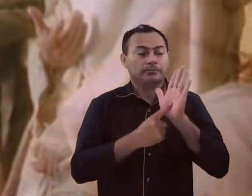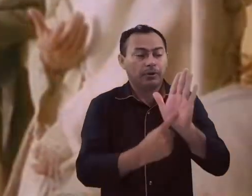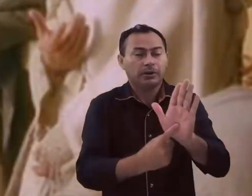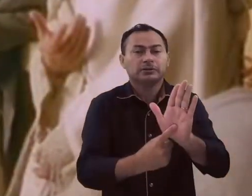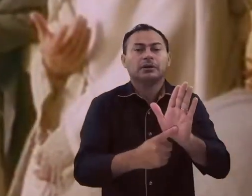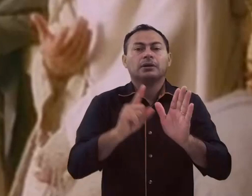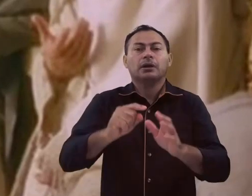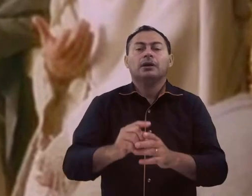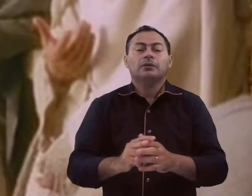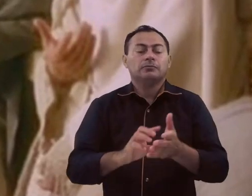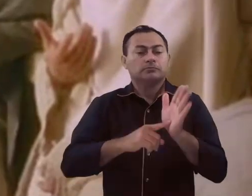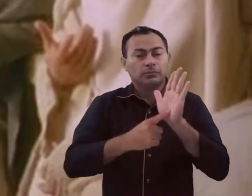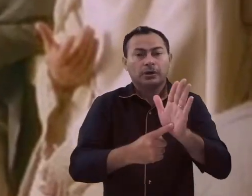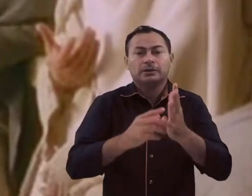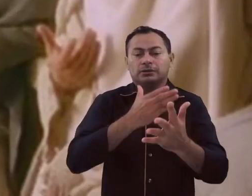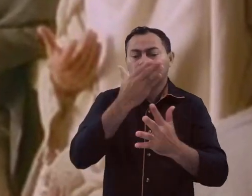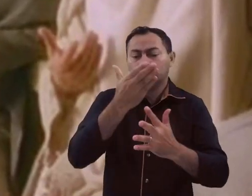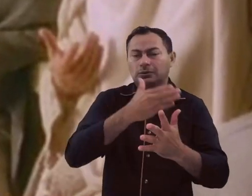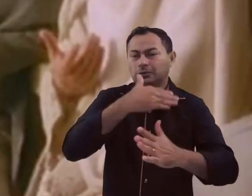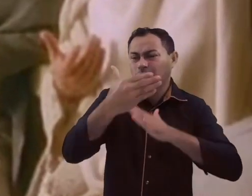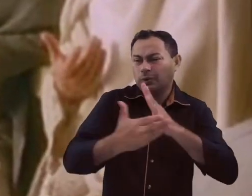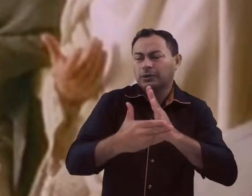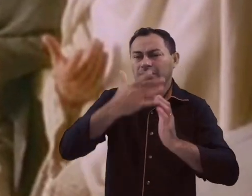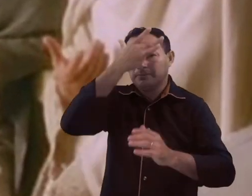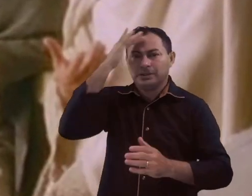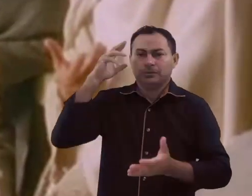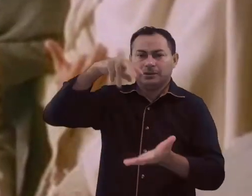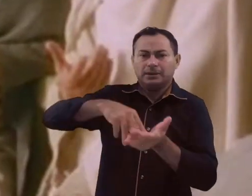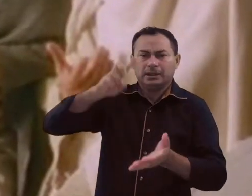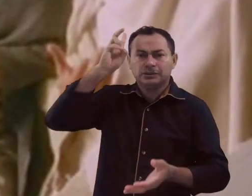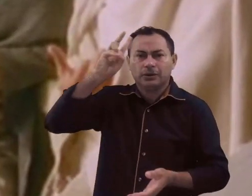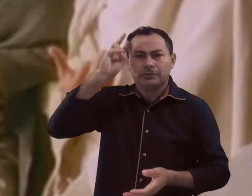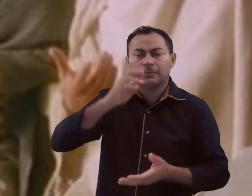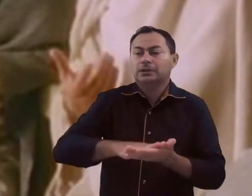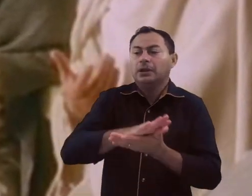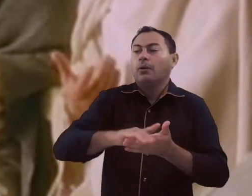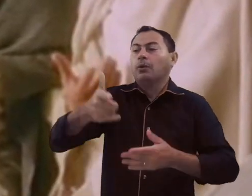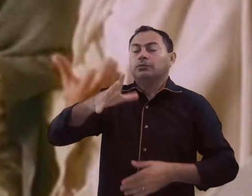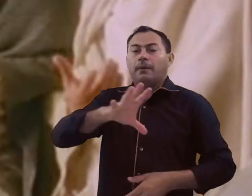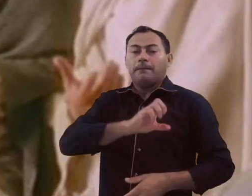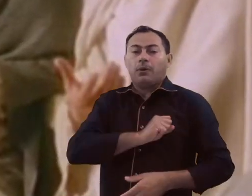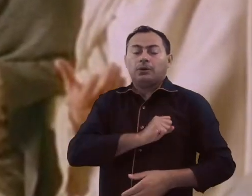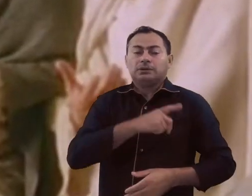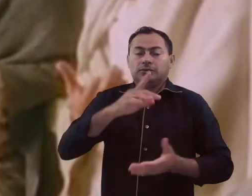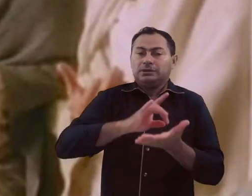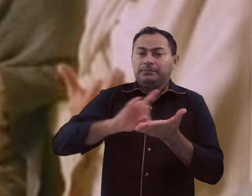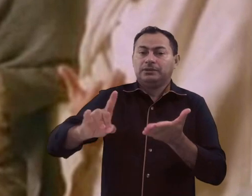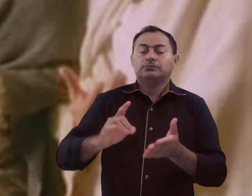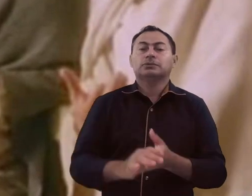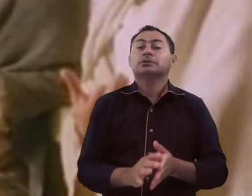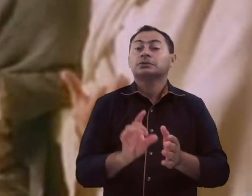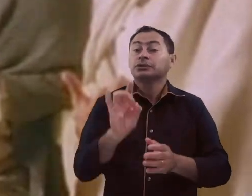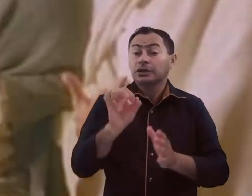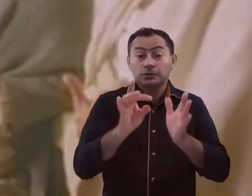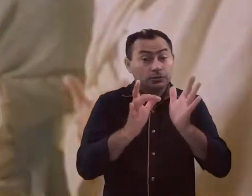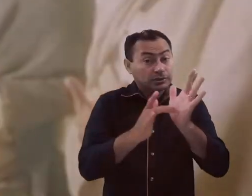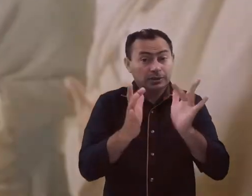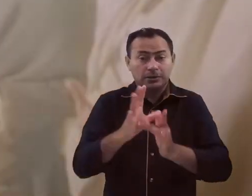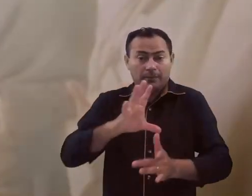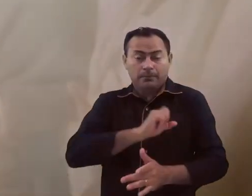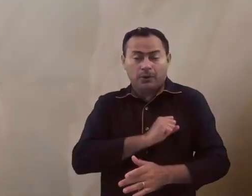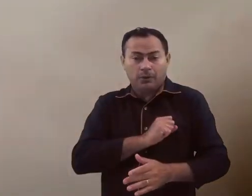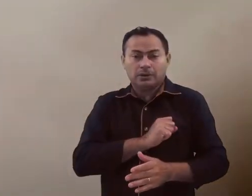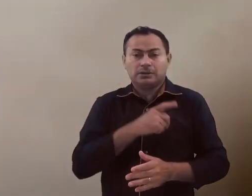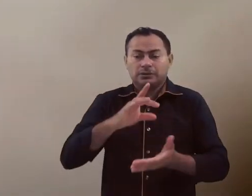que o destaca entre todos os outros personagens da história. Nenhum outro amou os seus inimigos. Quando Jesus